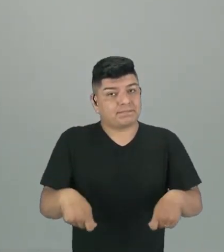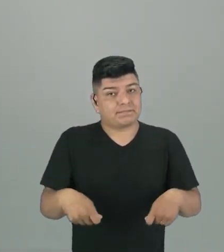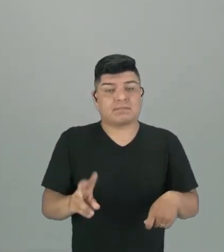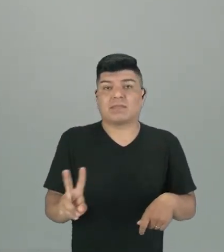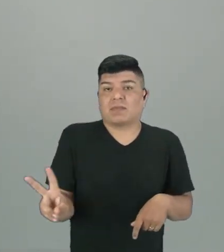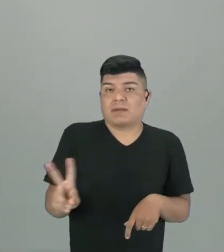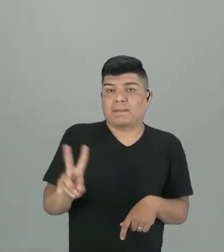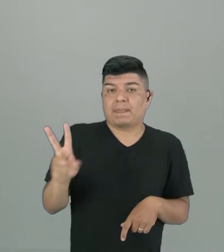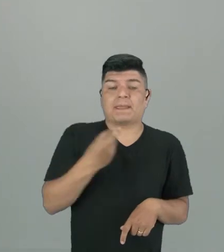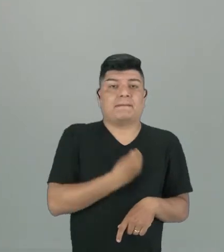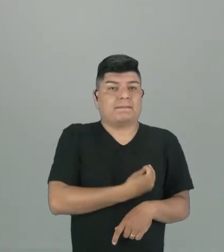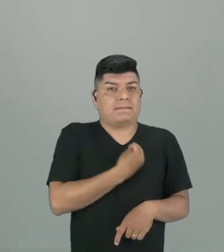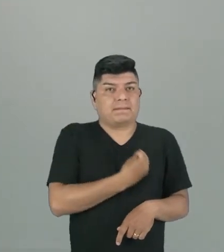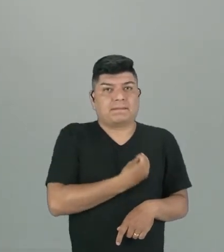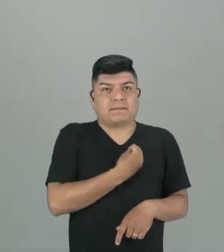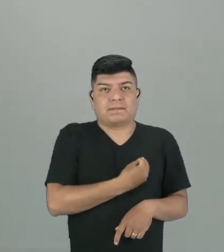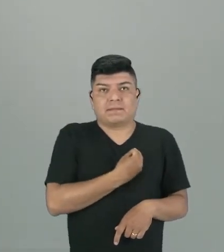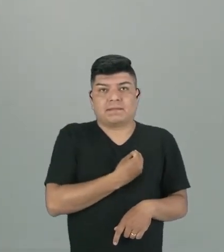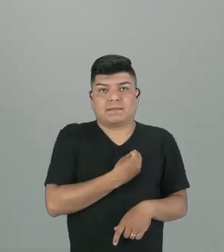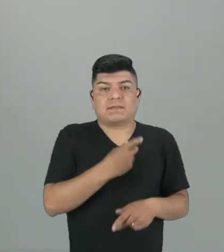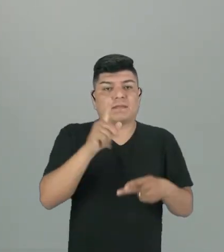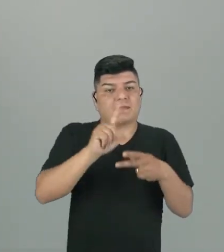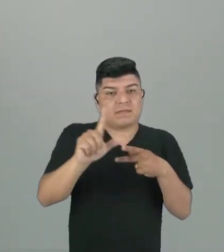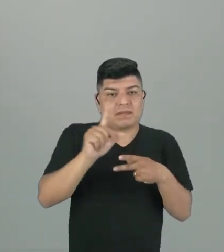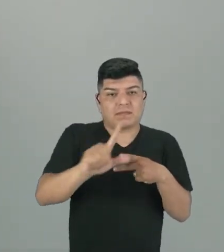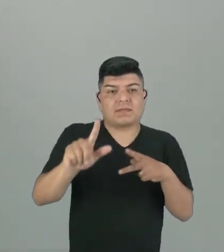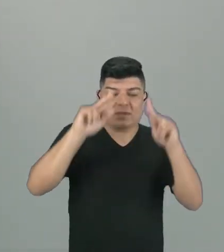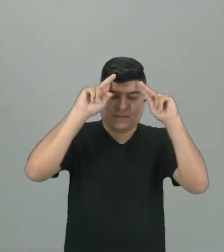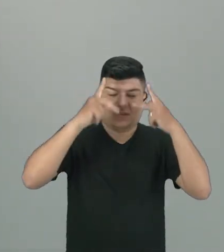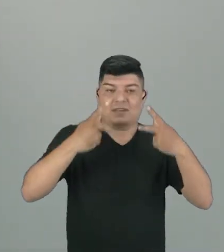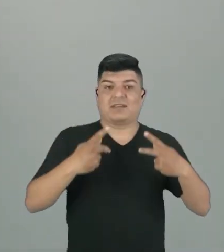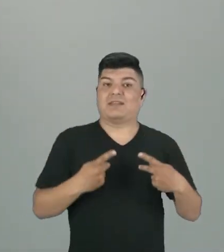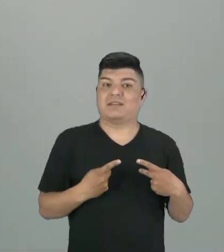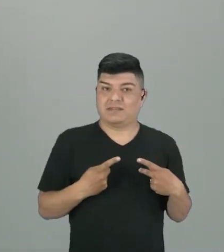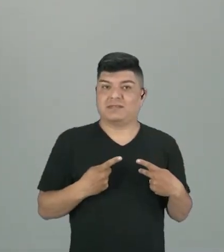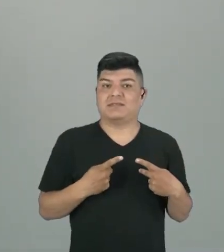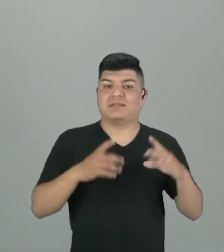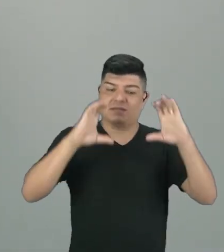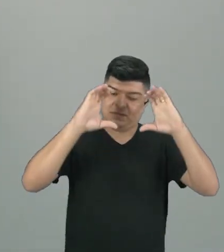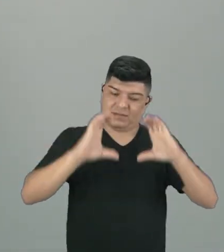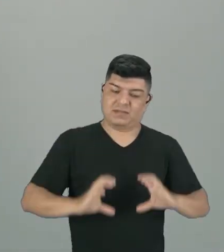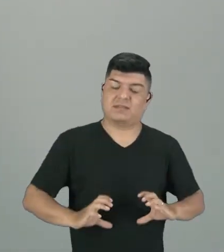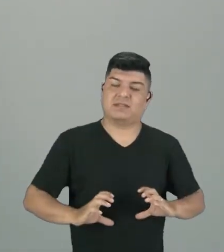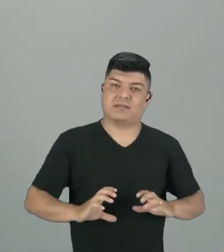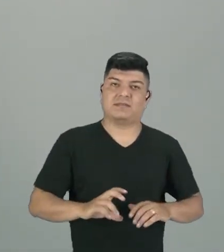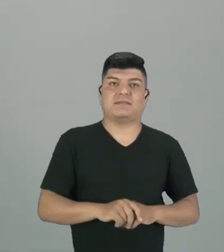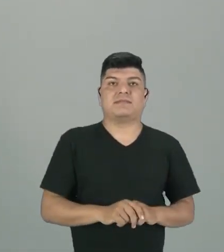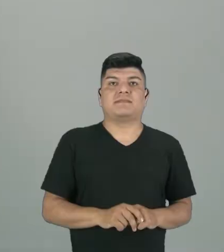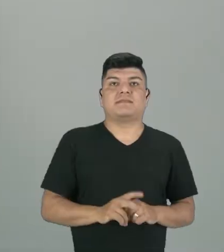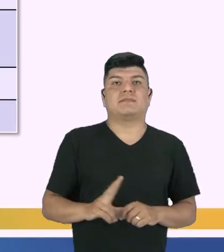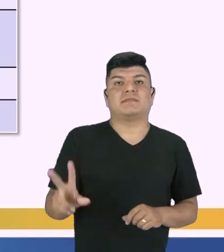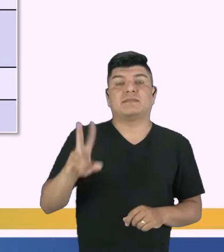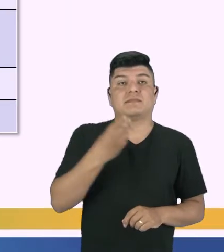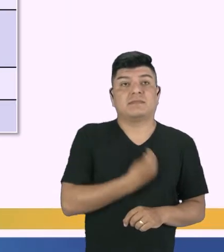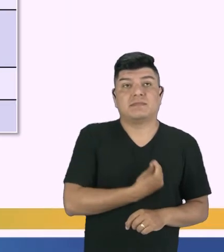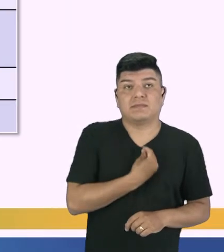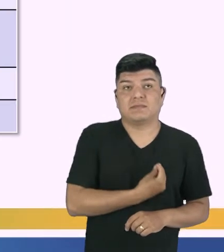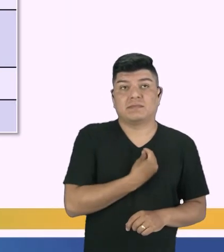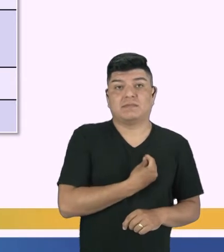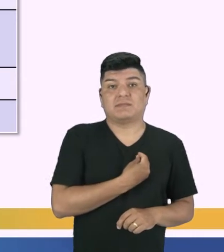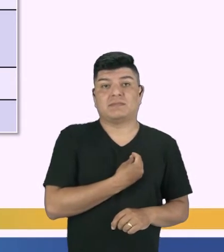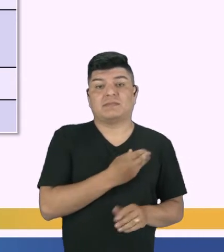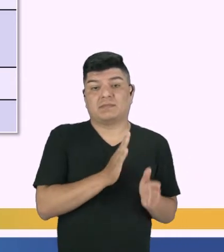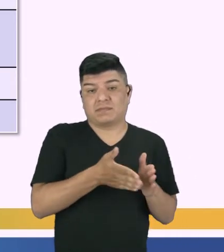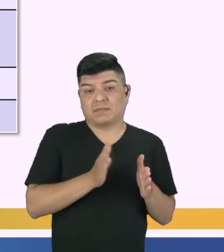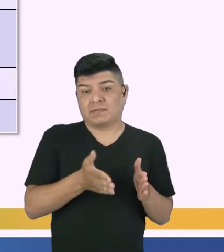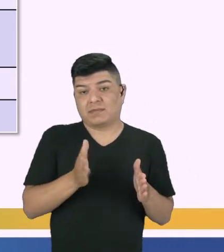valorização da vida inclui pluralidade, humanização e cidadania. Valorização da vida, etapas